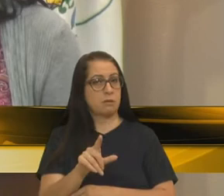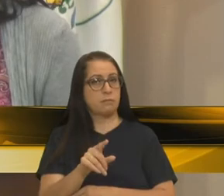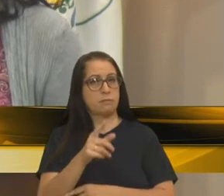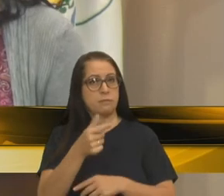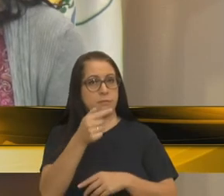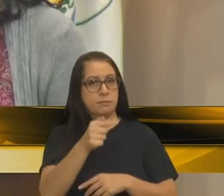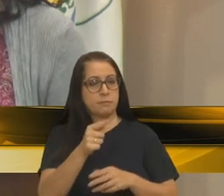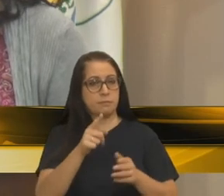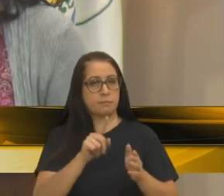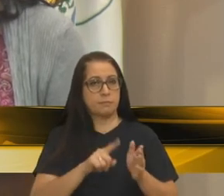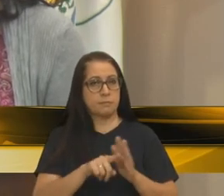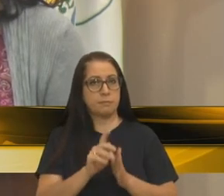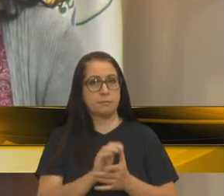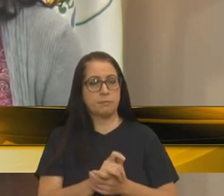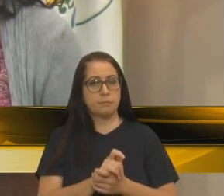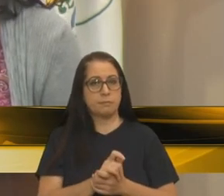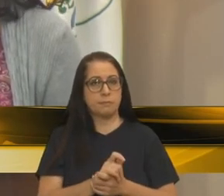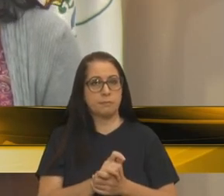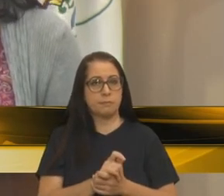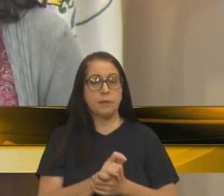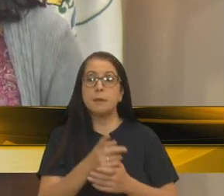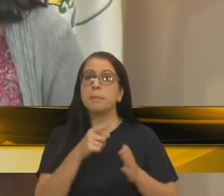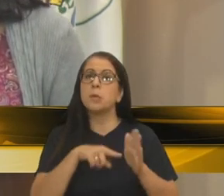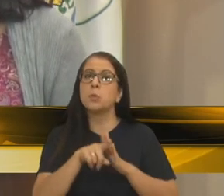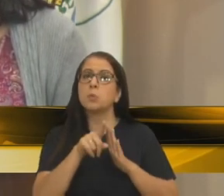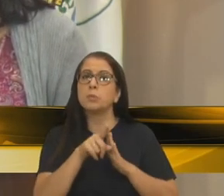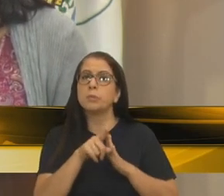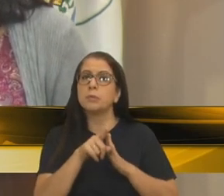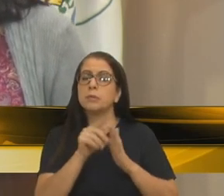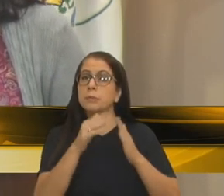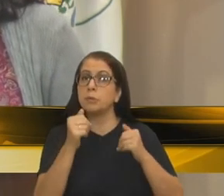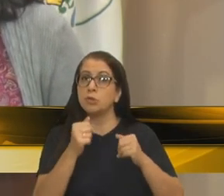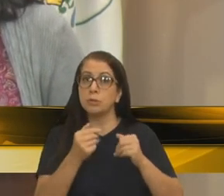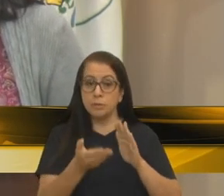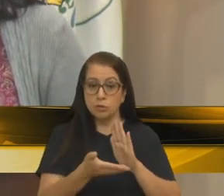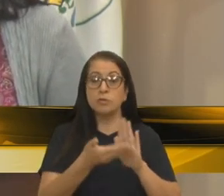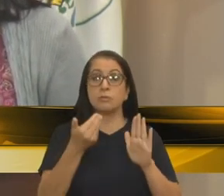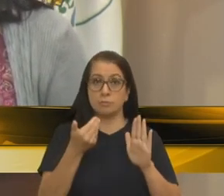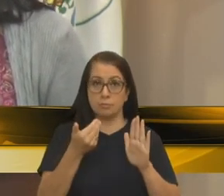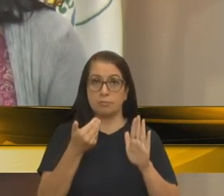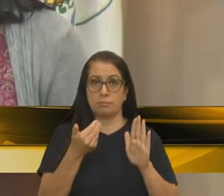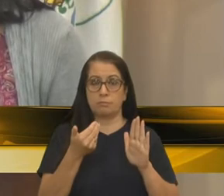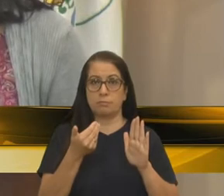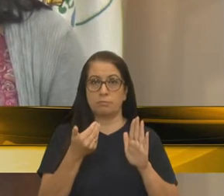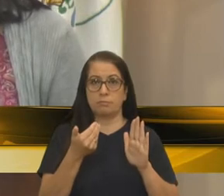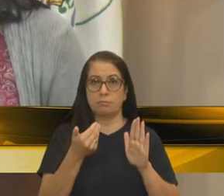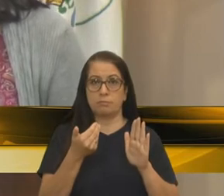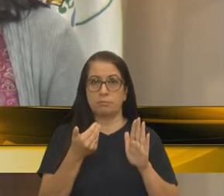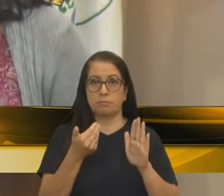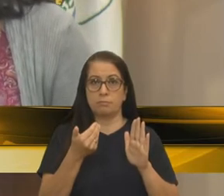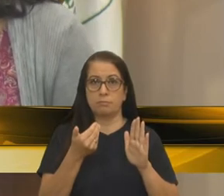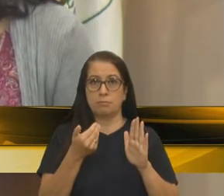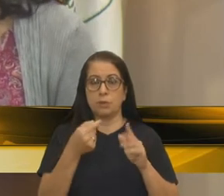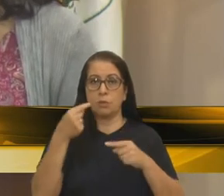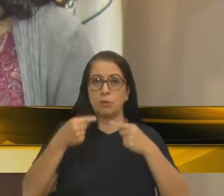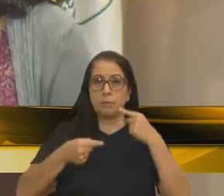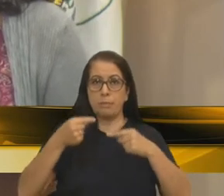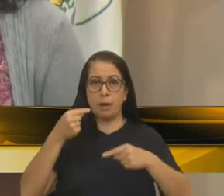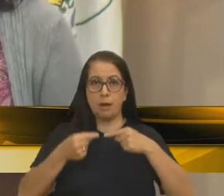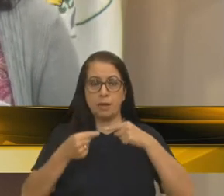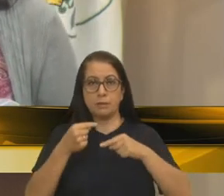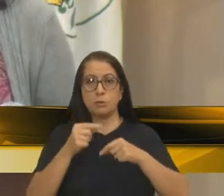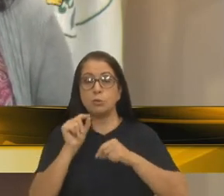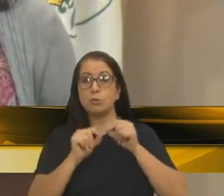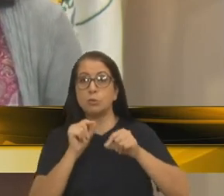7. A gente pergunta, então, se eles estão pedindo para retirar o debate da ideologia de